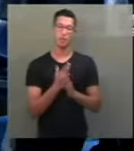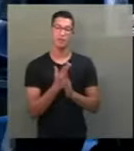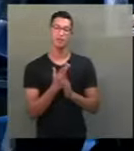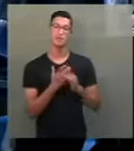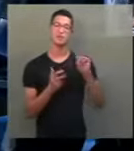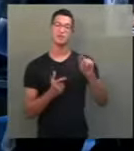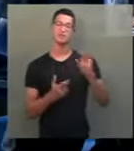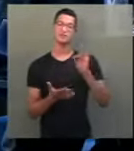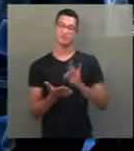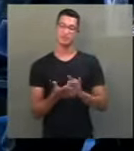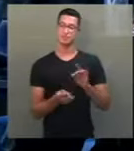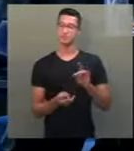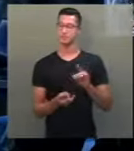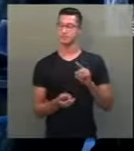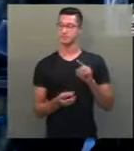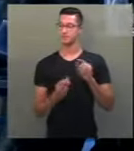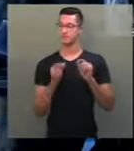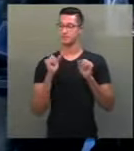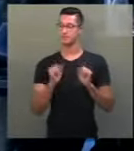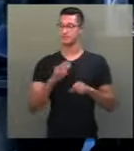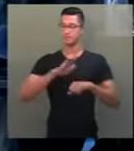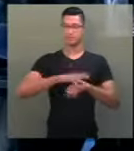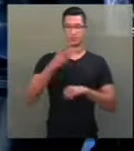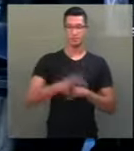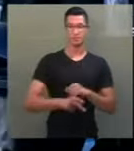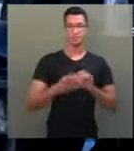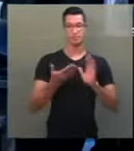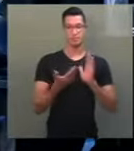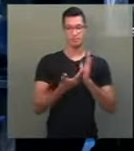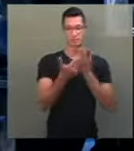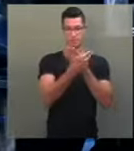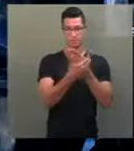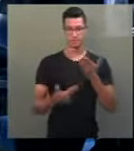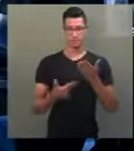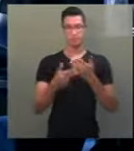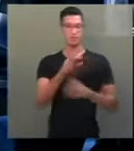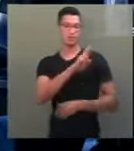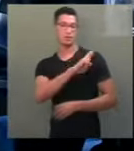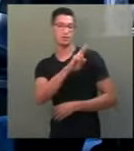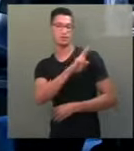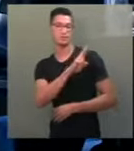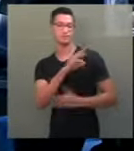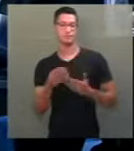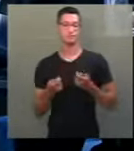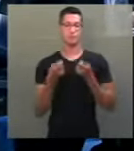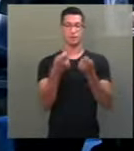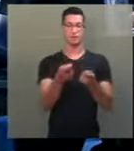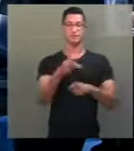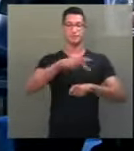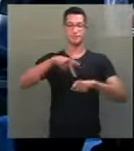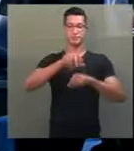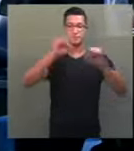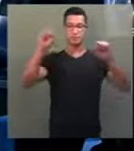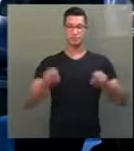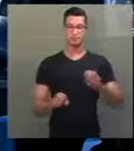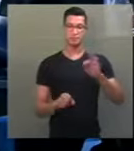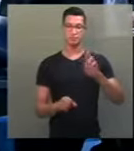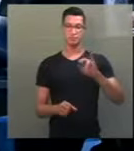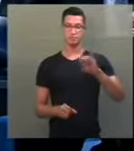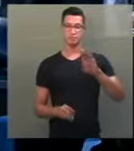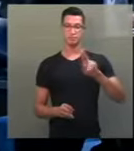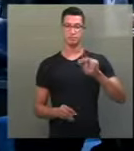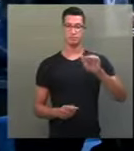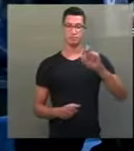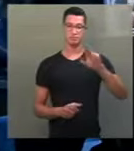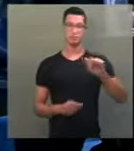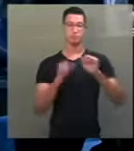que efetivamente possa fazer dessa casa, que é a Casa da Federação, o seu dever de entregar ao país um sistema tributário decente, que